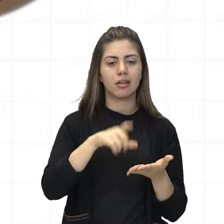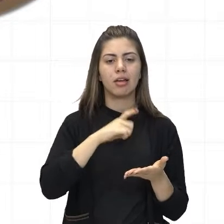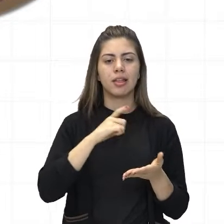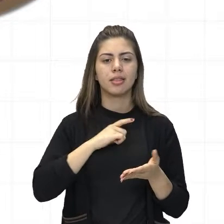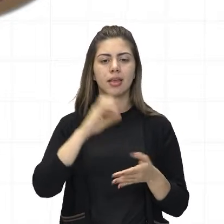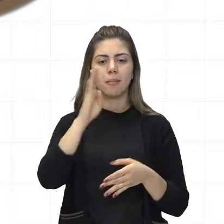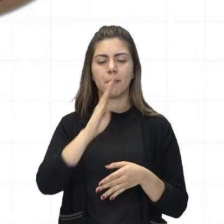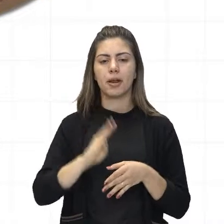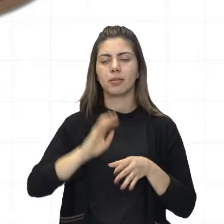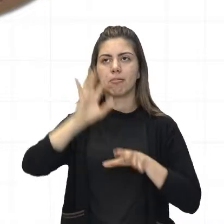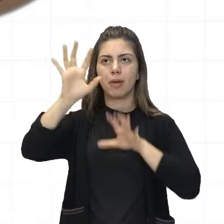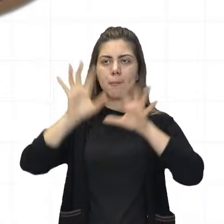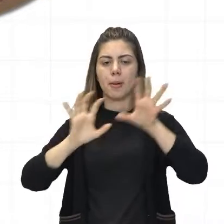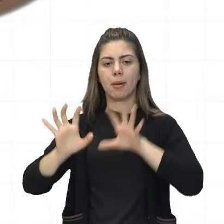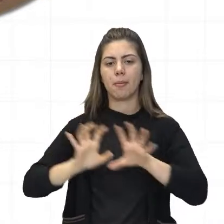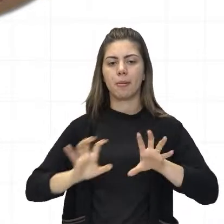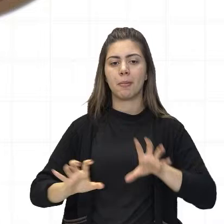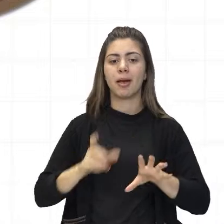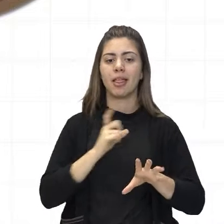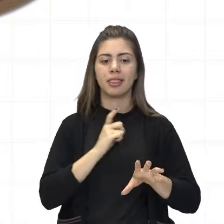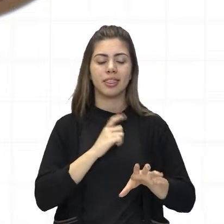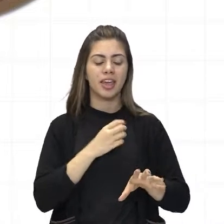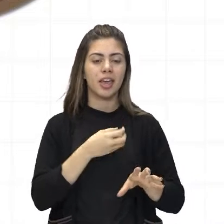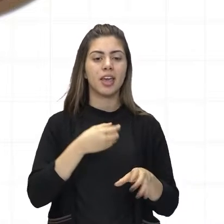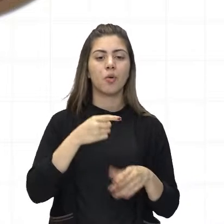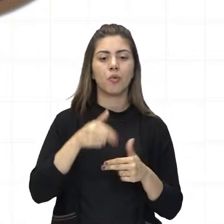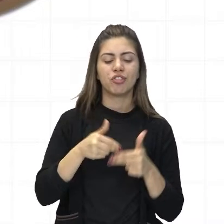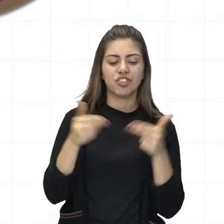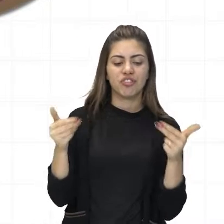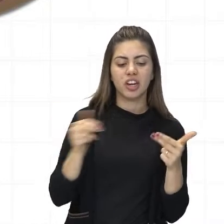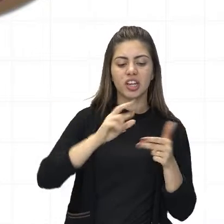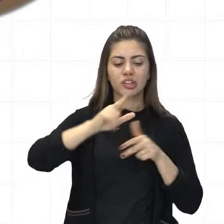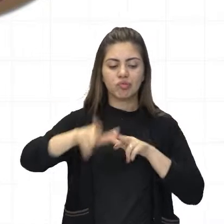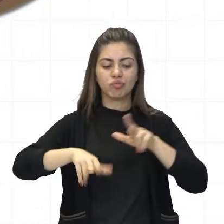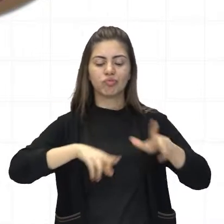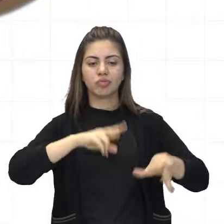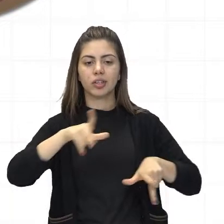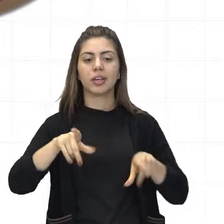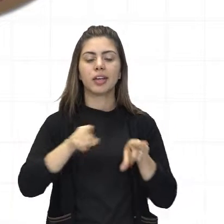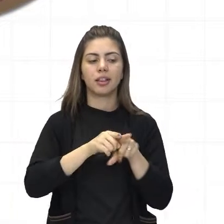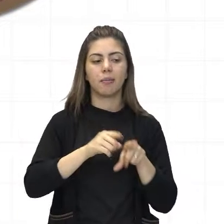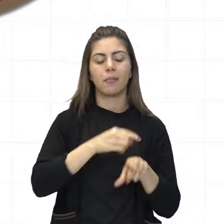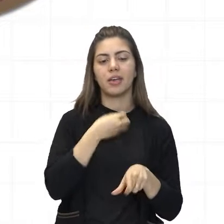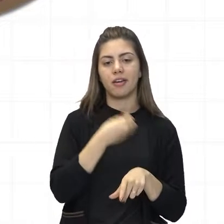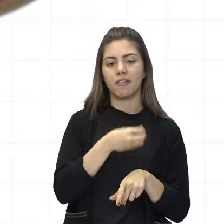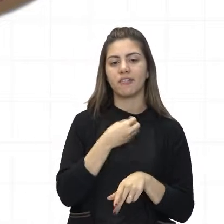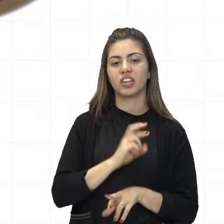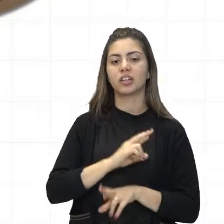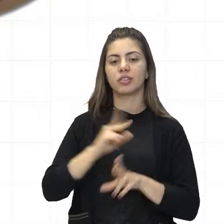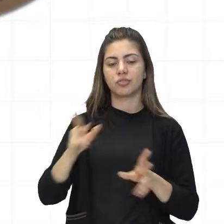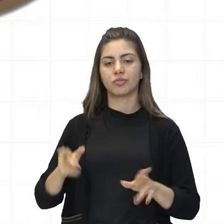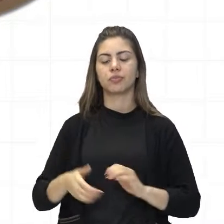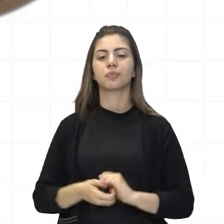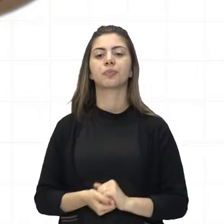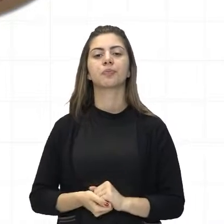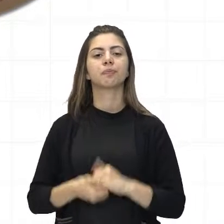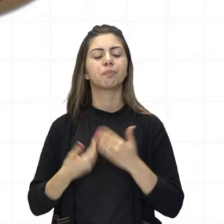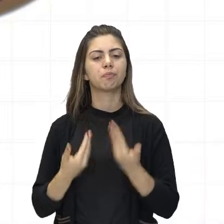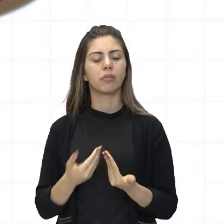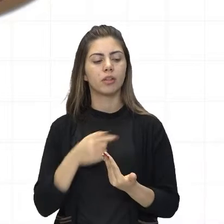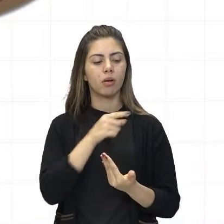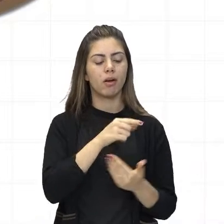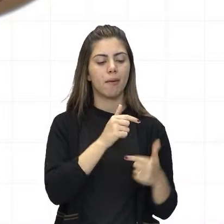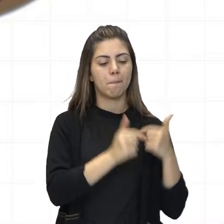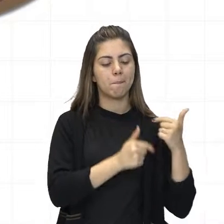por todo o território, com diferentes etnias e modos de vida. Então, os descendentes dos